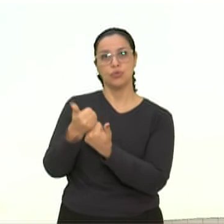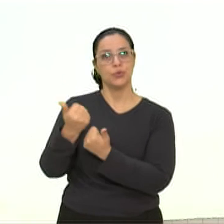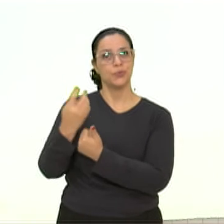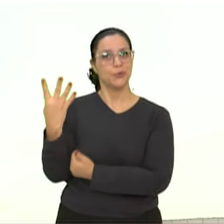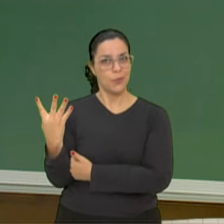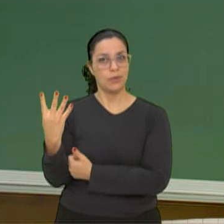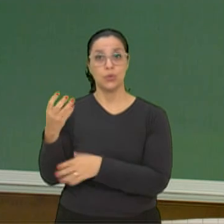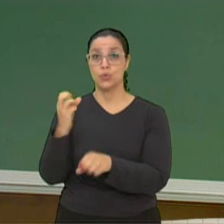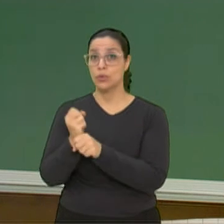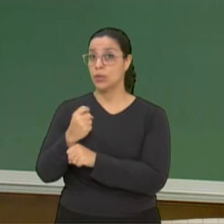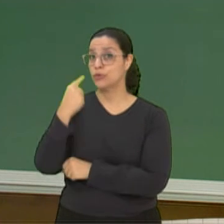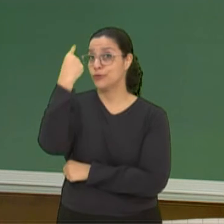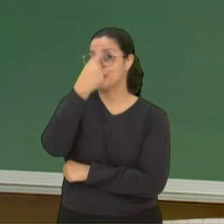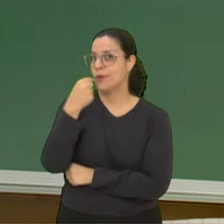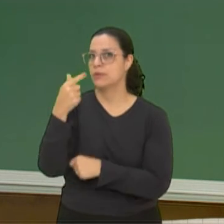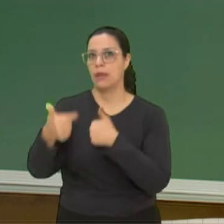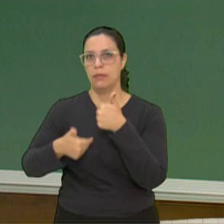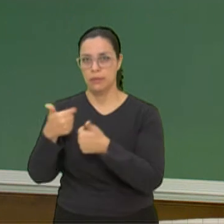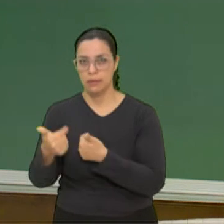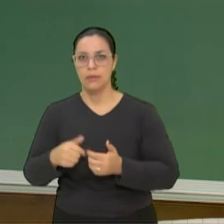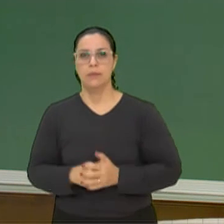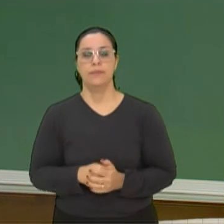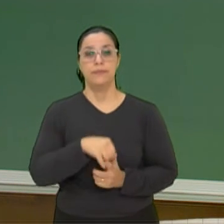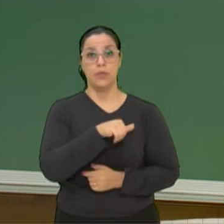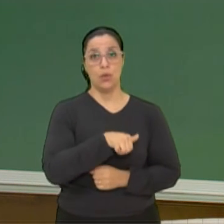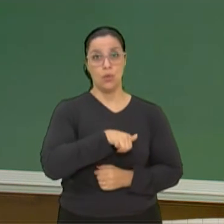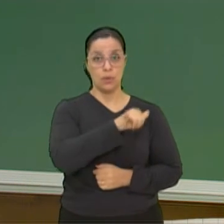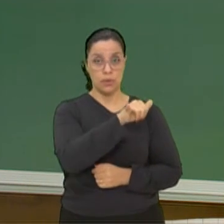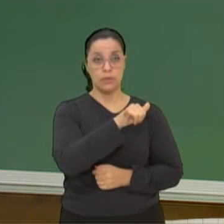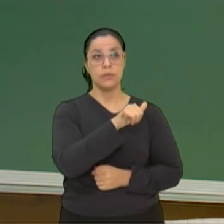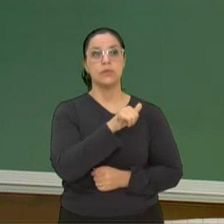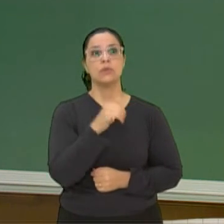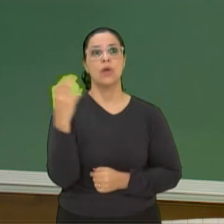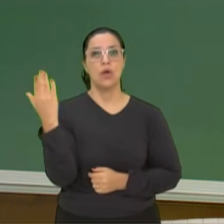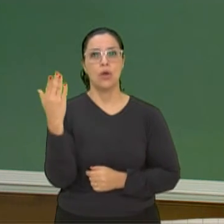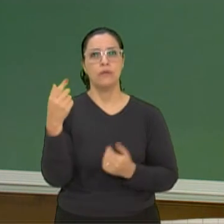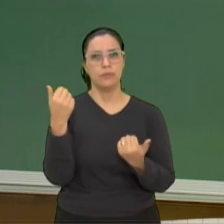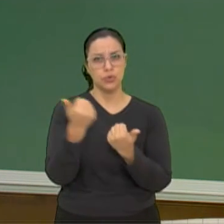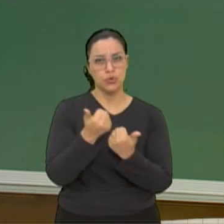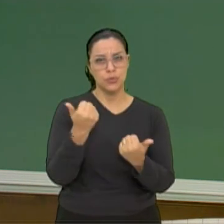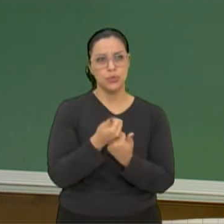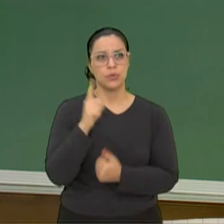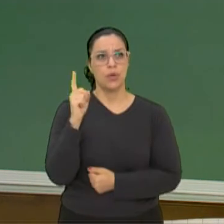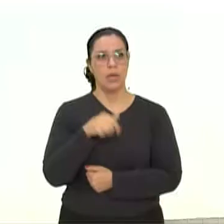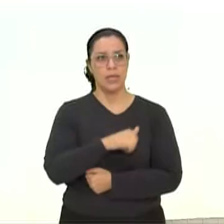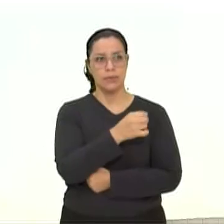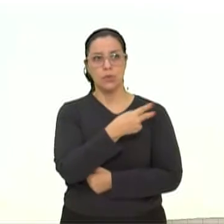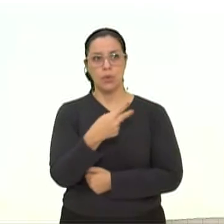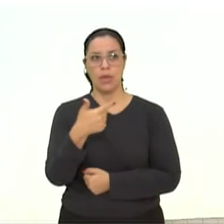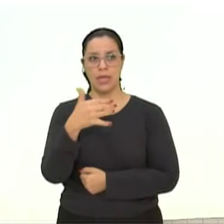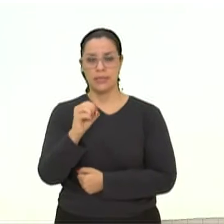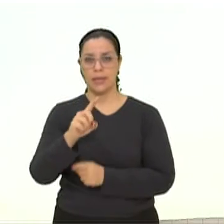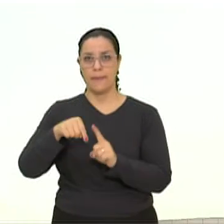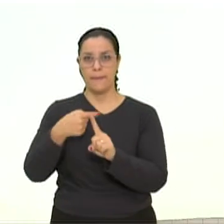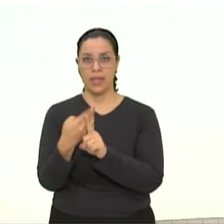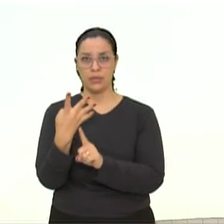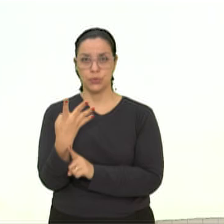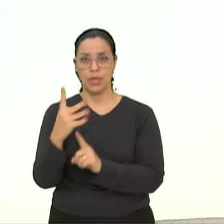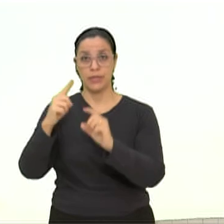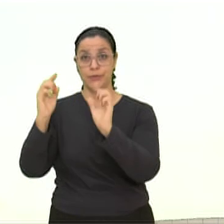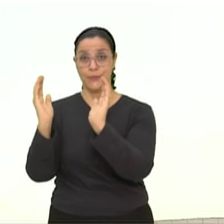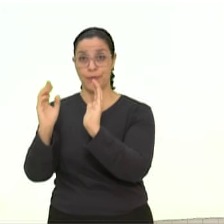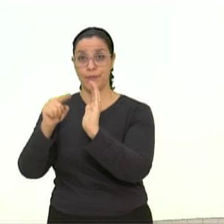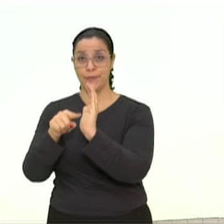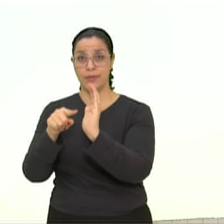4, porque ele trabalhou 4 horas. Ok? Beleza? Então, trocando aqui o x por 4, eu vou ter o quê? Y igual a